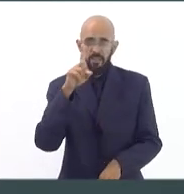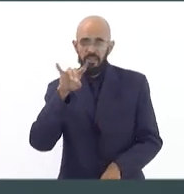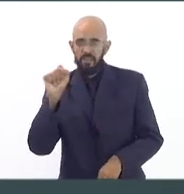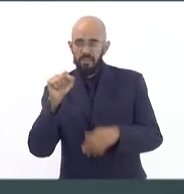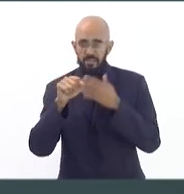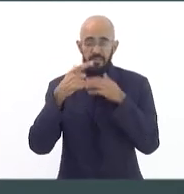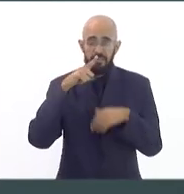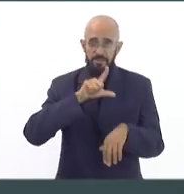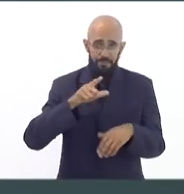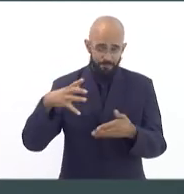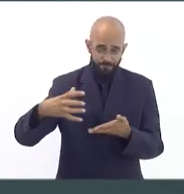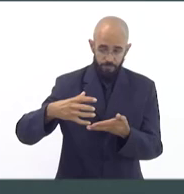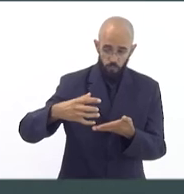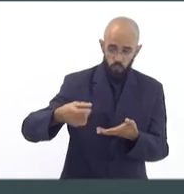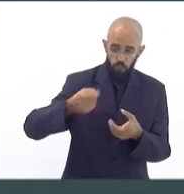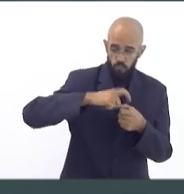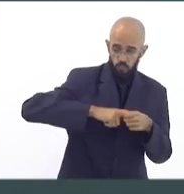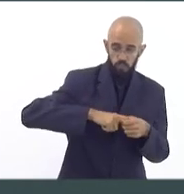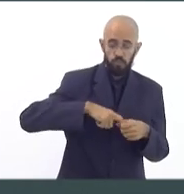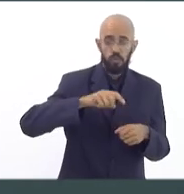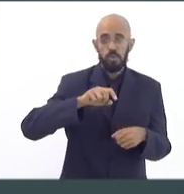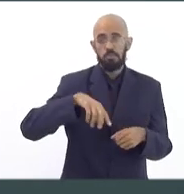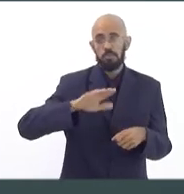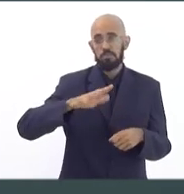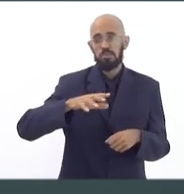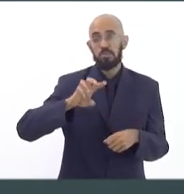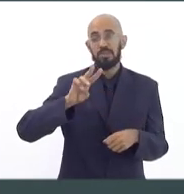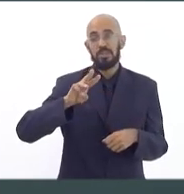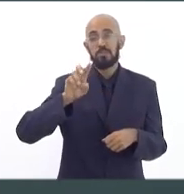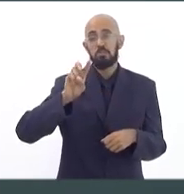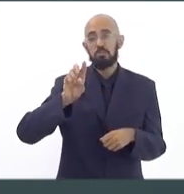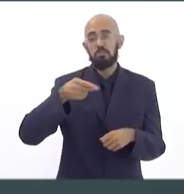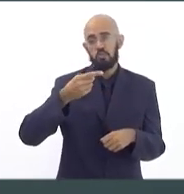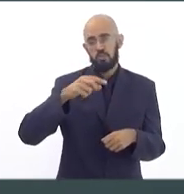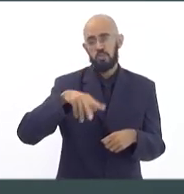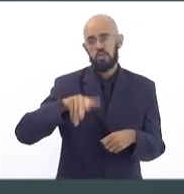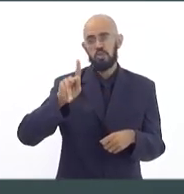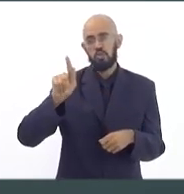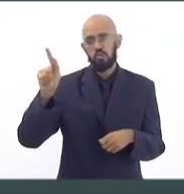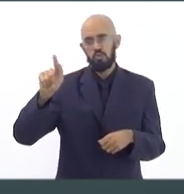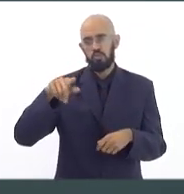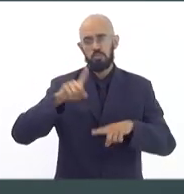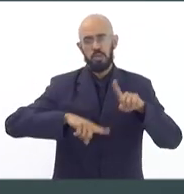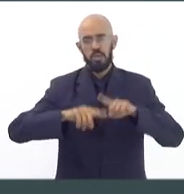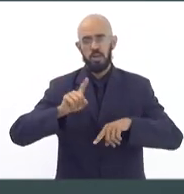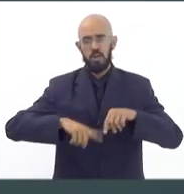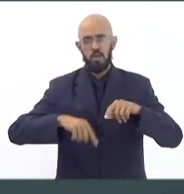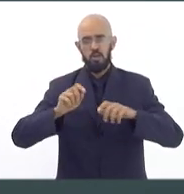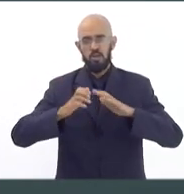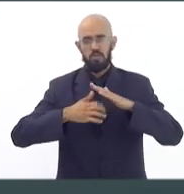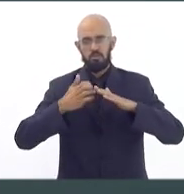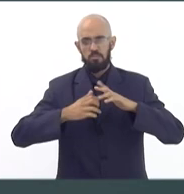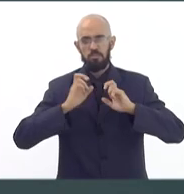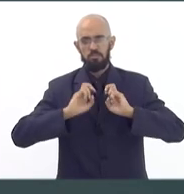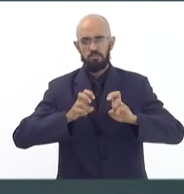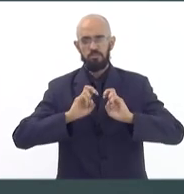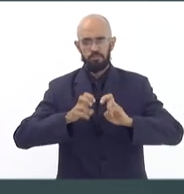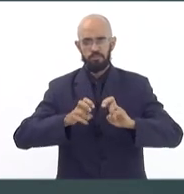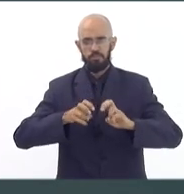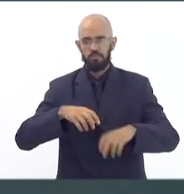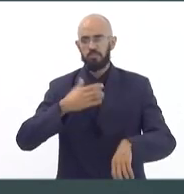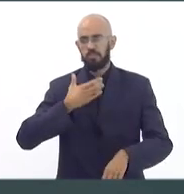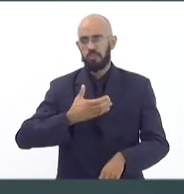aí umas três toneladas de material da SuperVia essa ação no final do